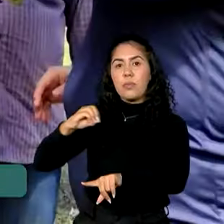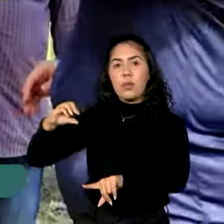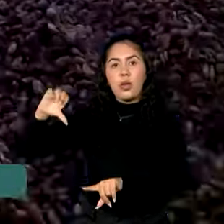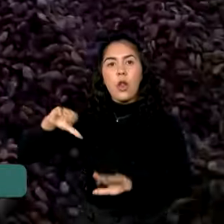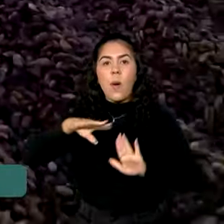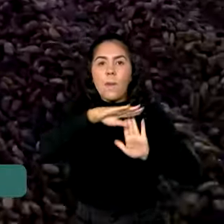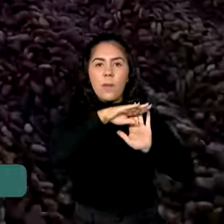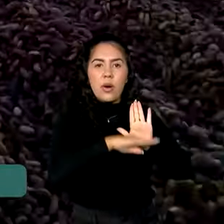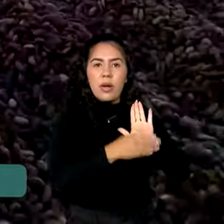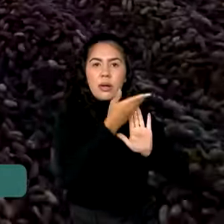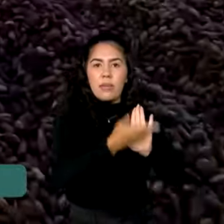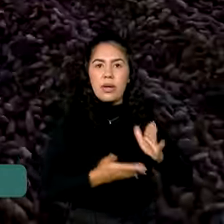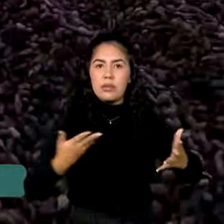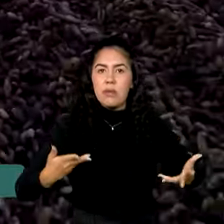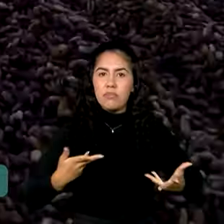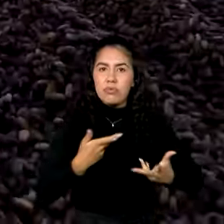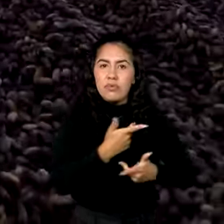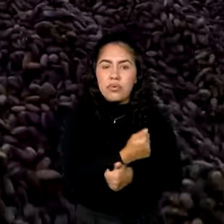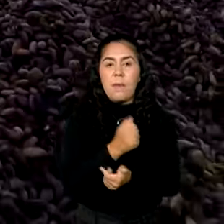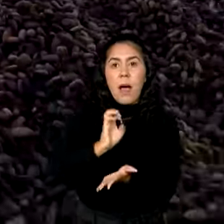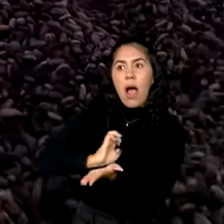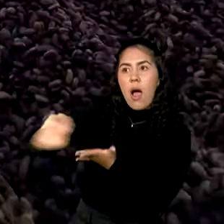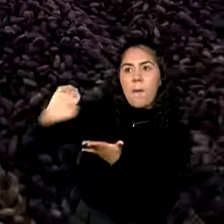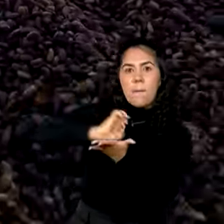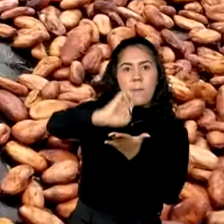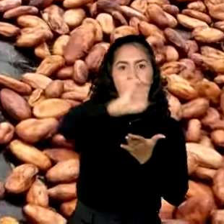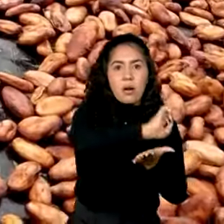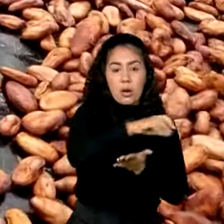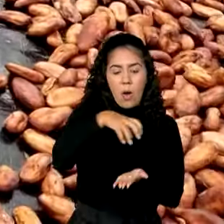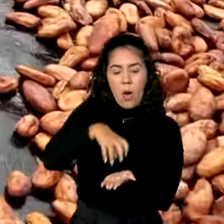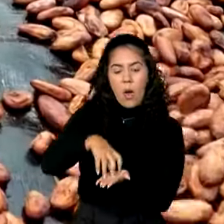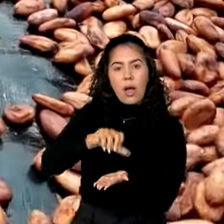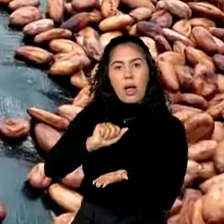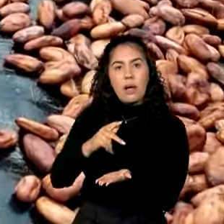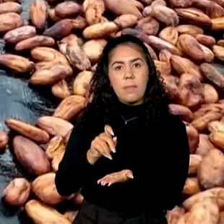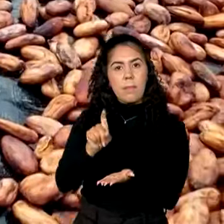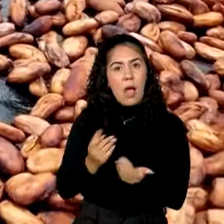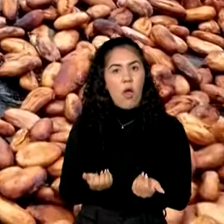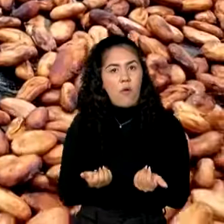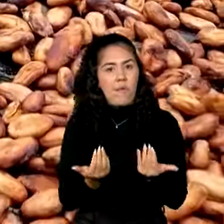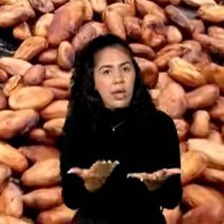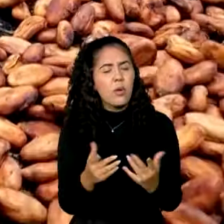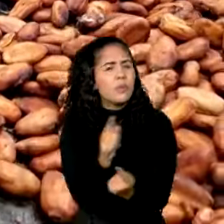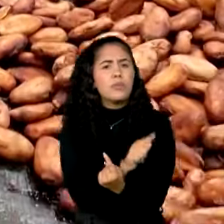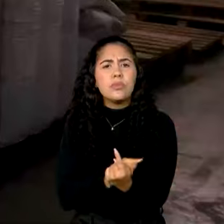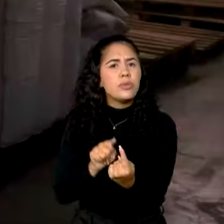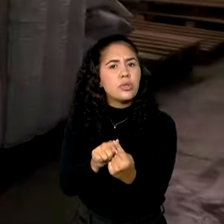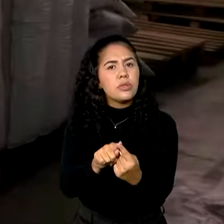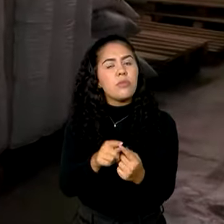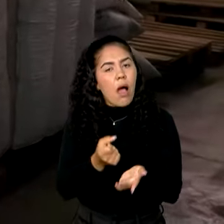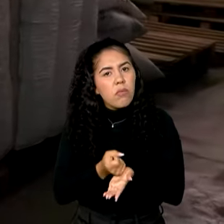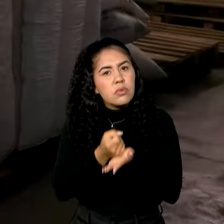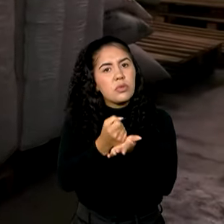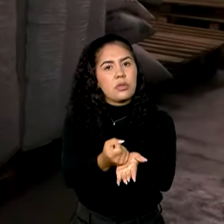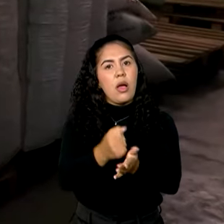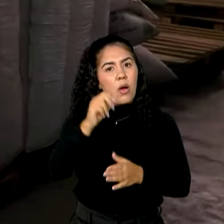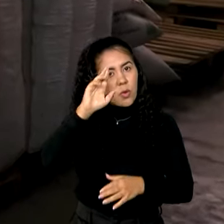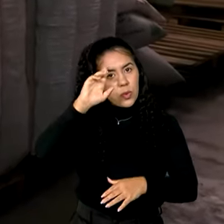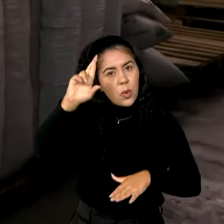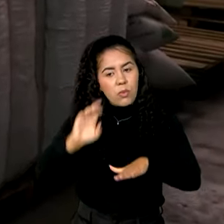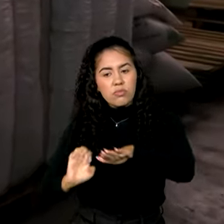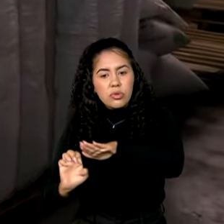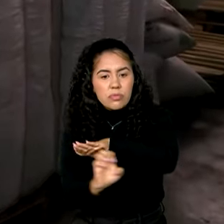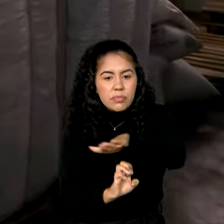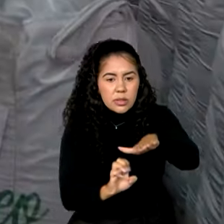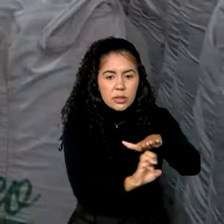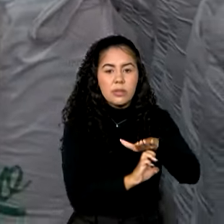Qualificação para Exportação, oferecido pela Apex Brasil. O objetivo é ajudar os empresários brasileiros a